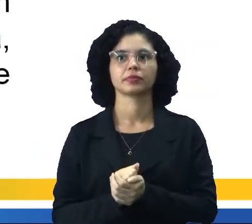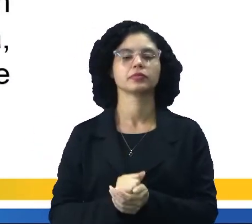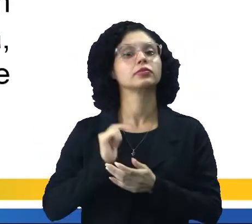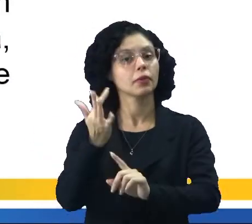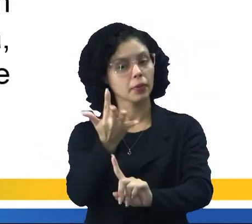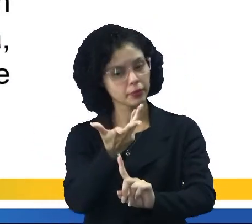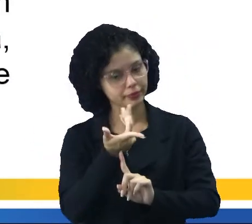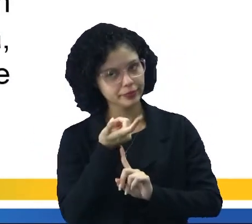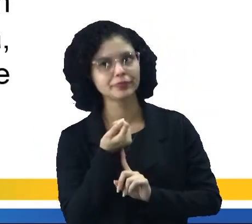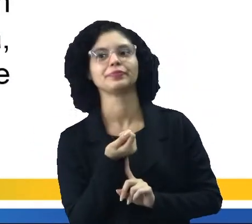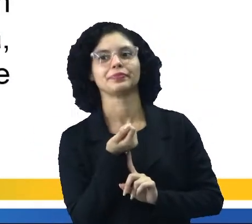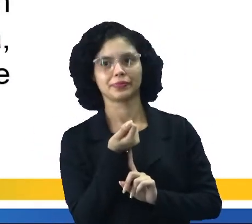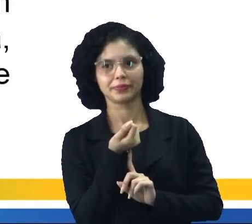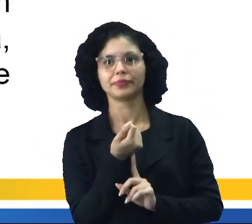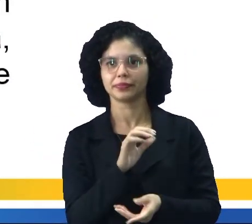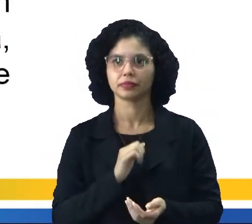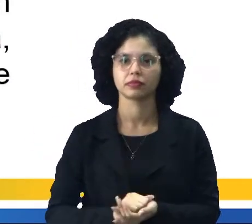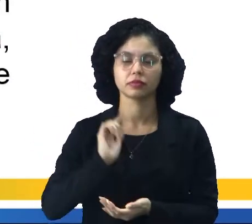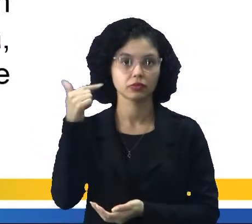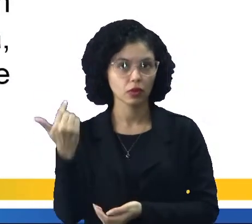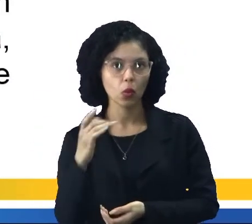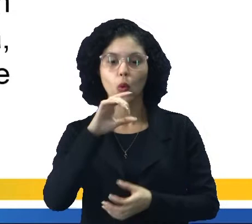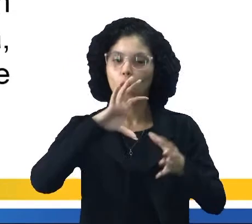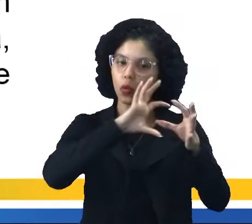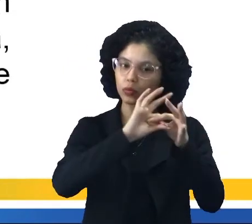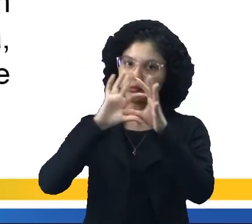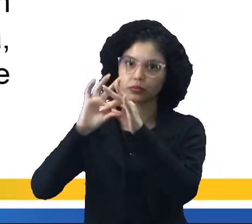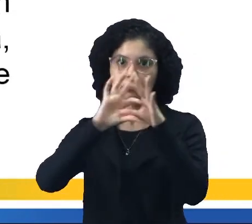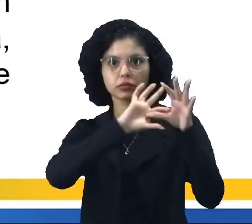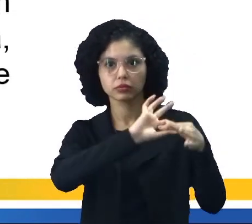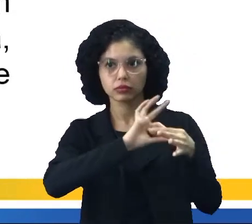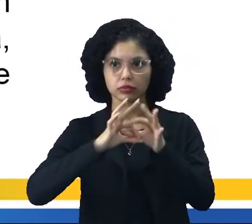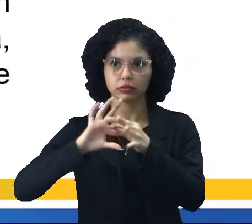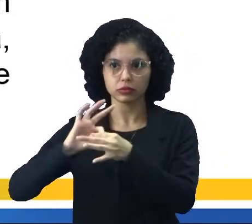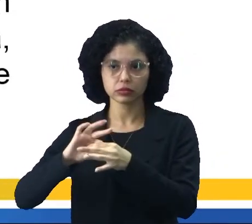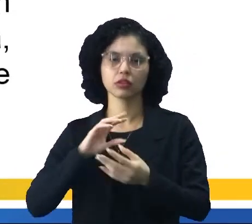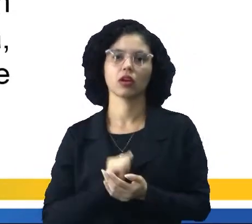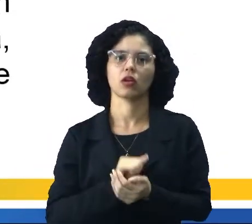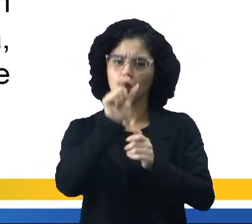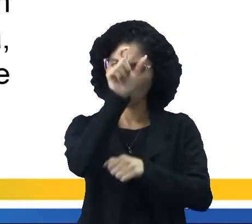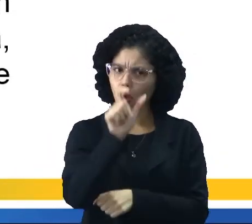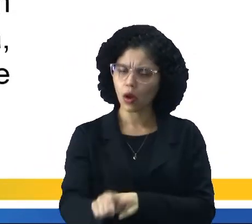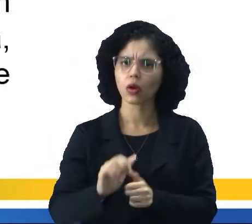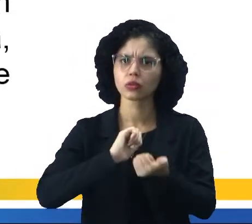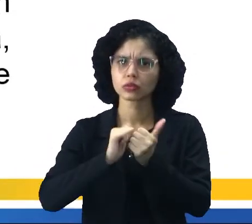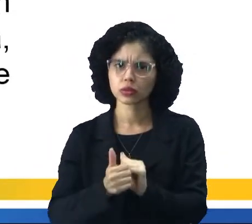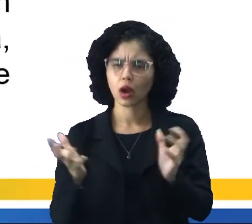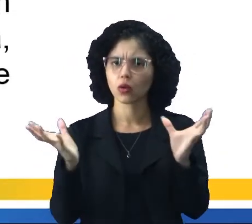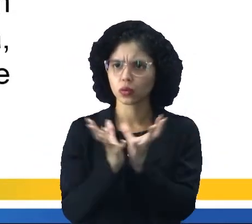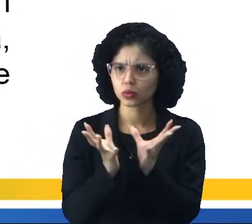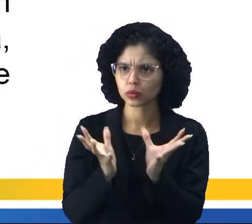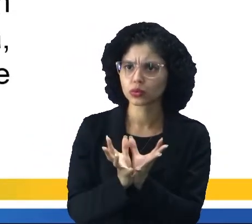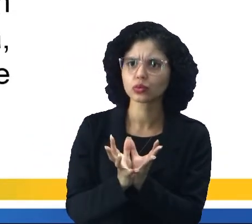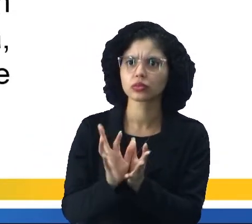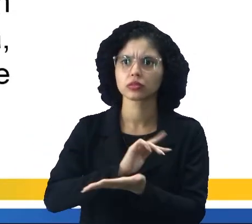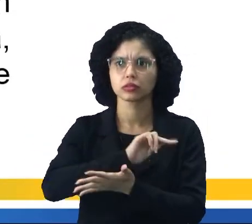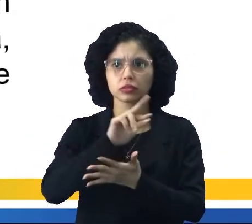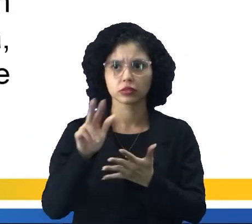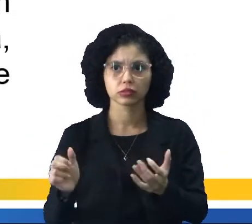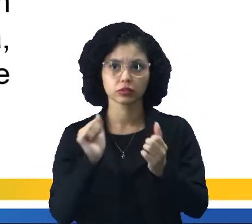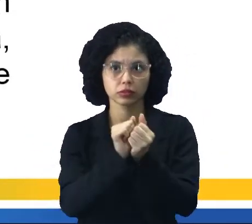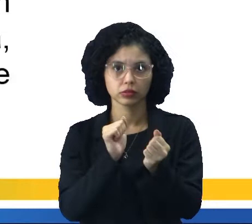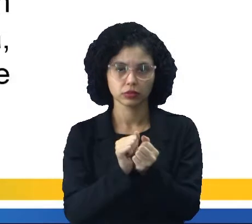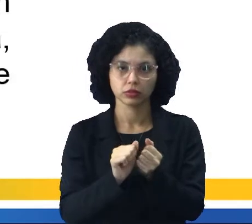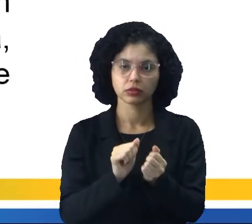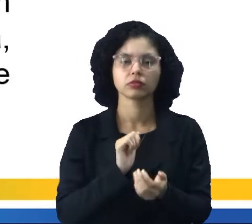ginástica artística, ou olímpica, né? Que é uma modalidade onde os atletas realizam um conjunto de exercícios em aparelhos